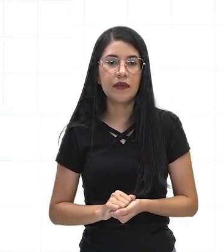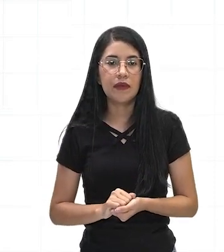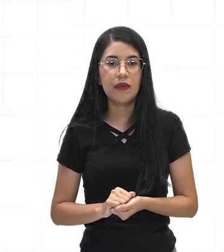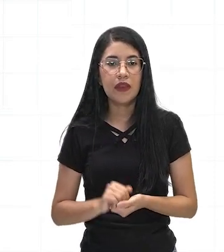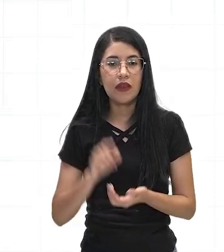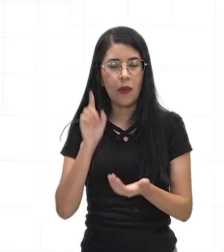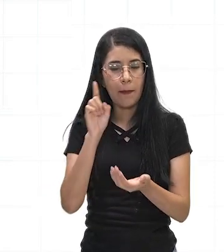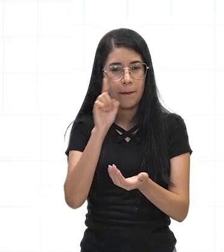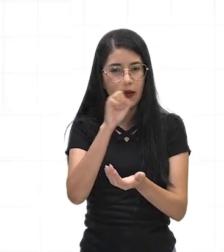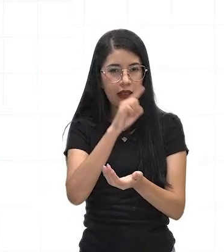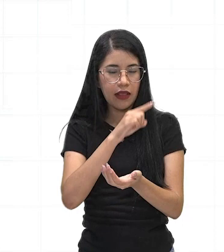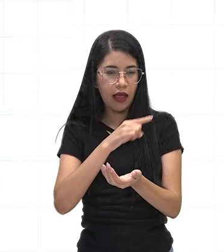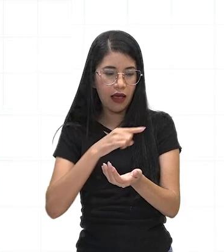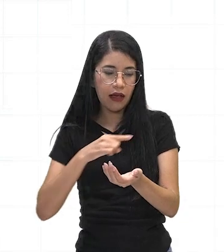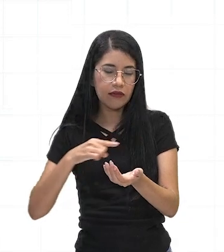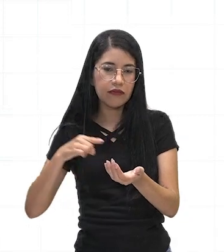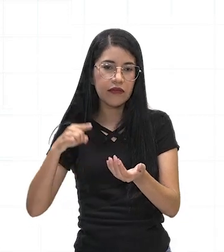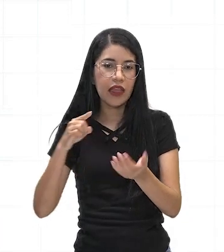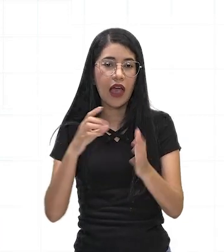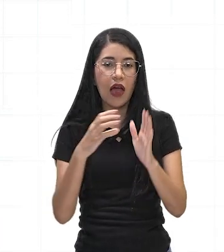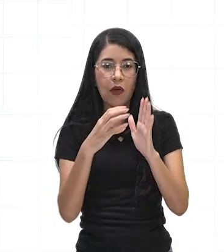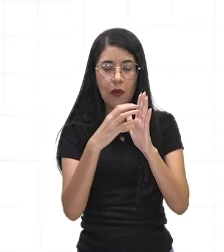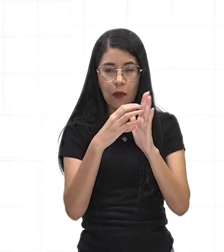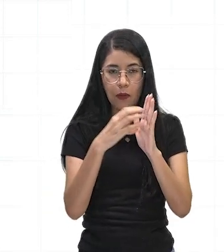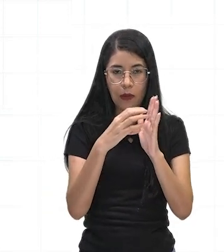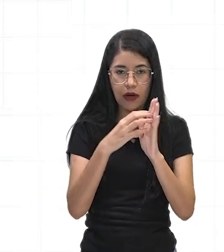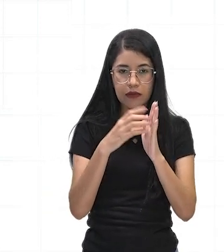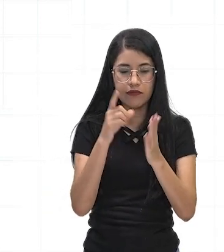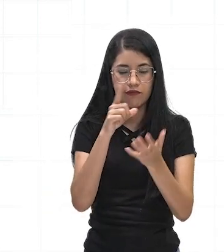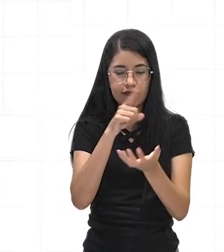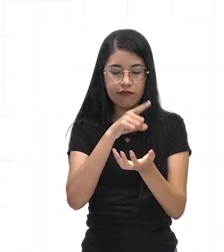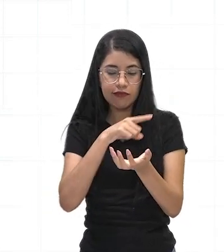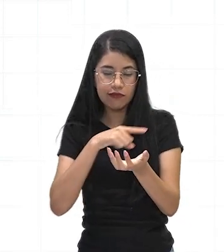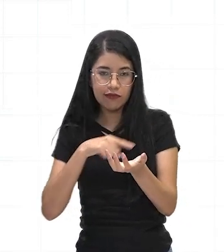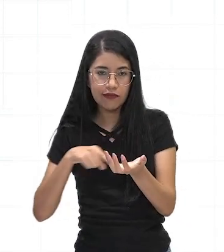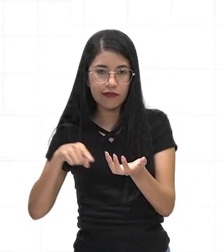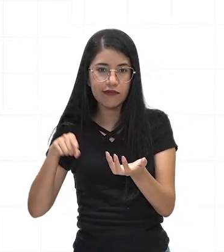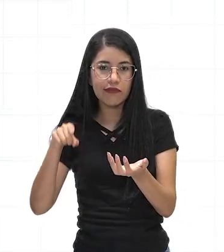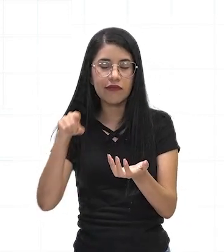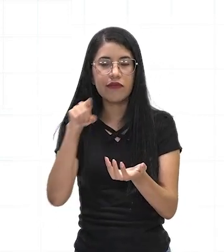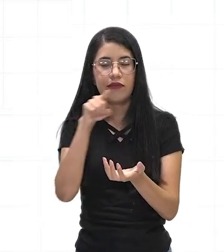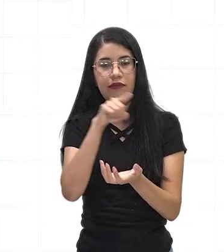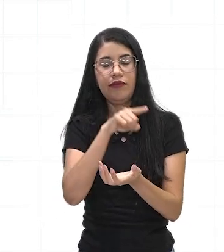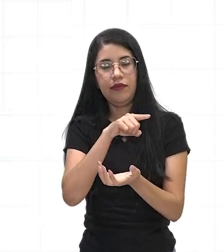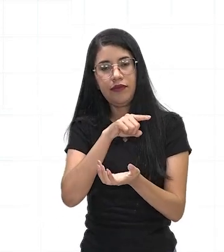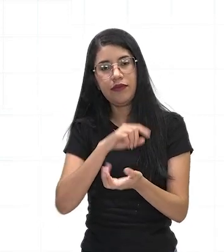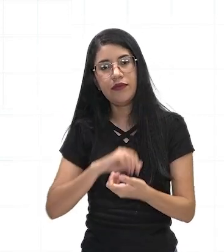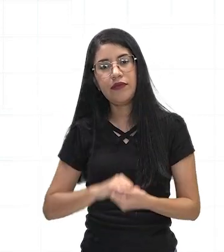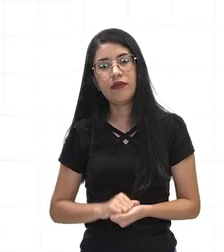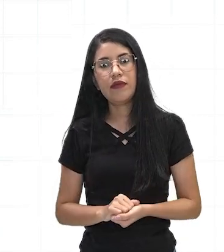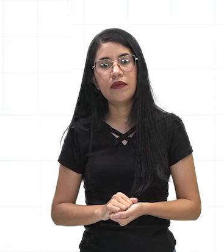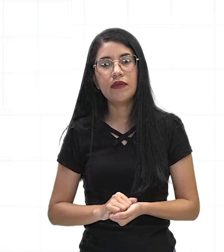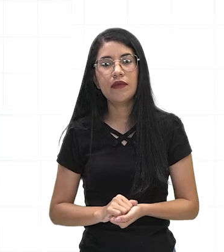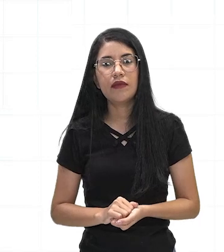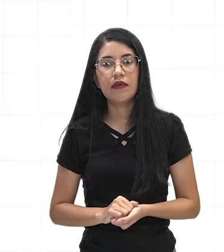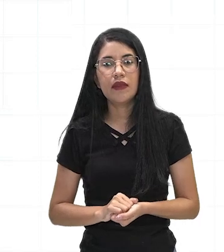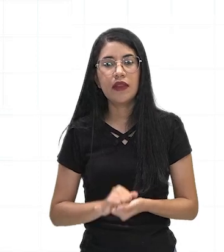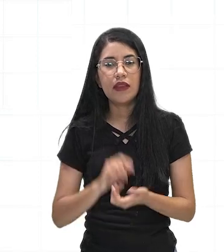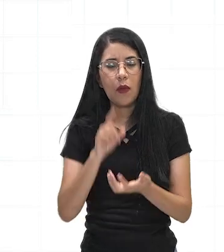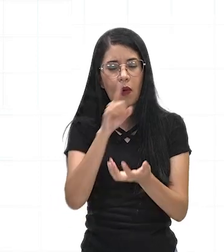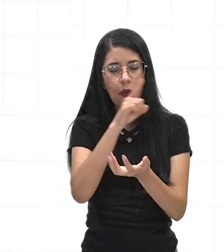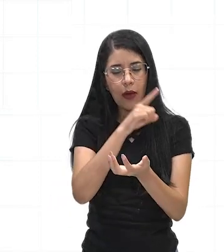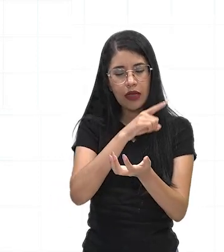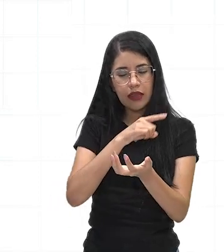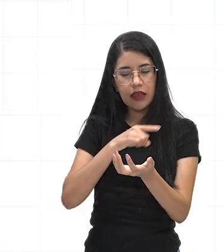passando ali, nós temos o quarto crescente, somente uma parte dela vai ser visualizada aqui da Terra. Agora, olha só, ela está passando por um ponto onde ela